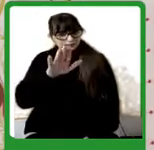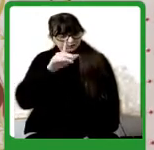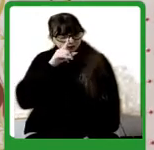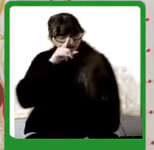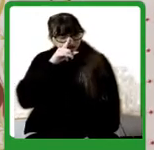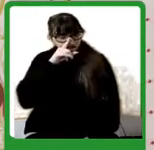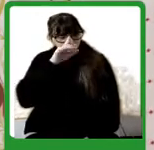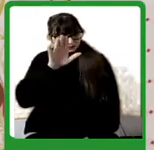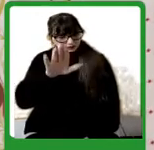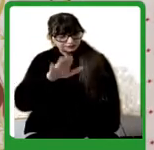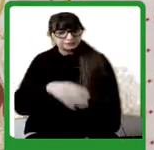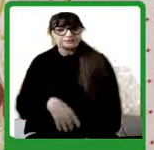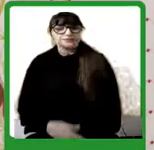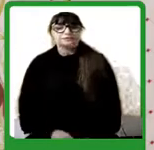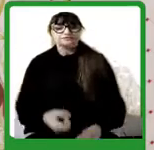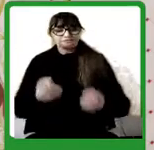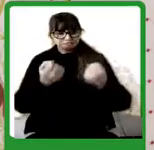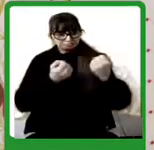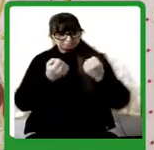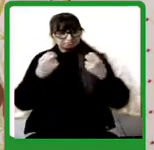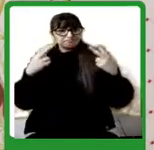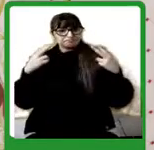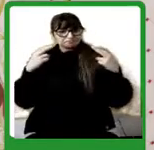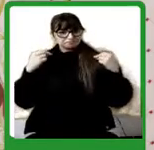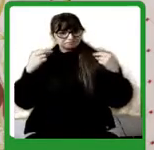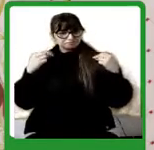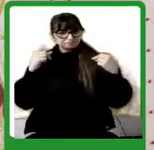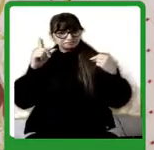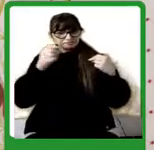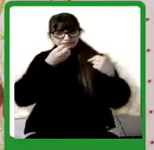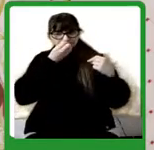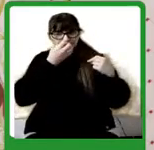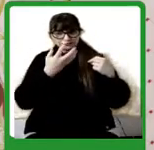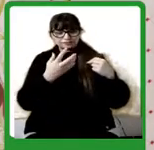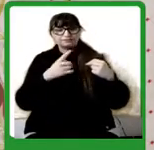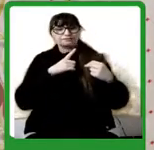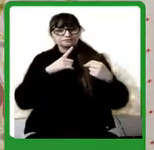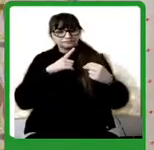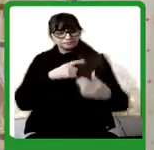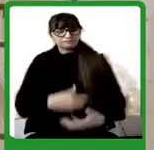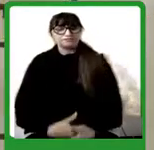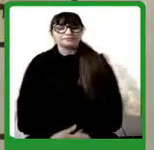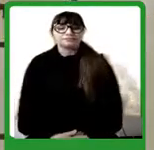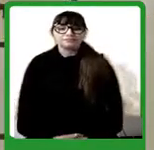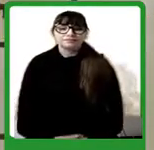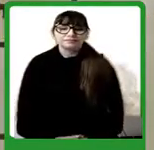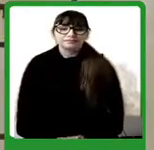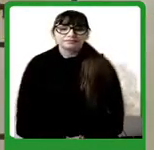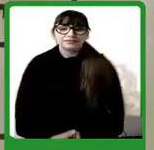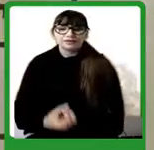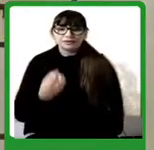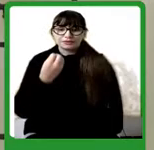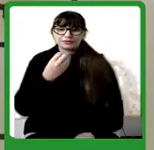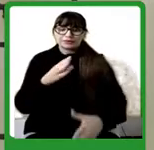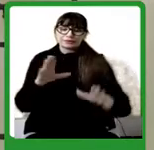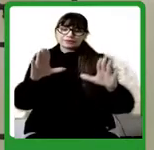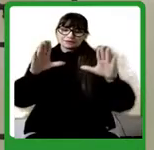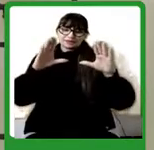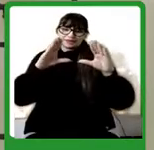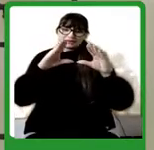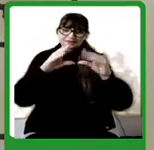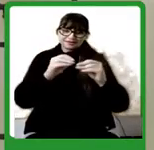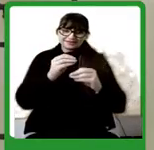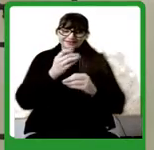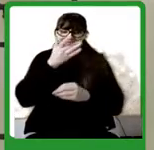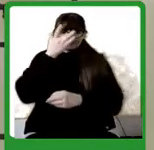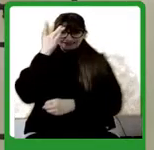O motorista era bom. Tu viu o motorista? Choca aquele negocinho dele, que legal. Mas boa noite, gente. Vai que vai, pimpianeto. O